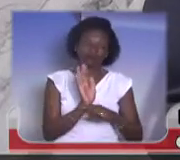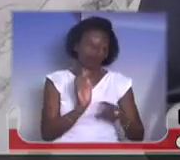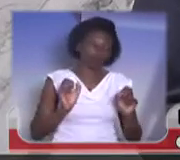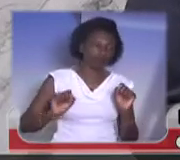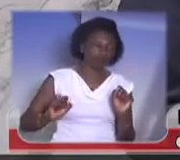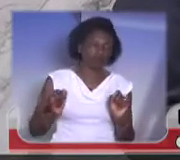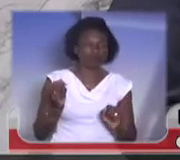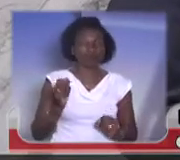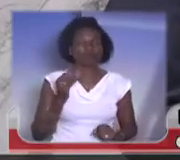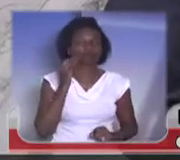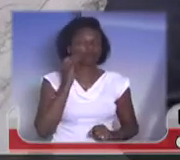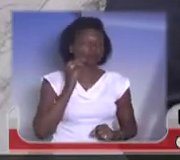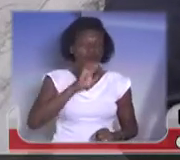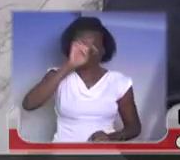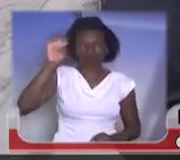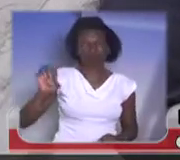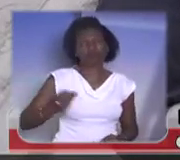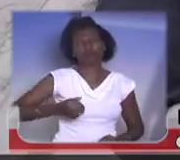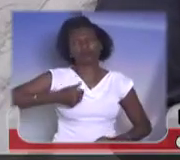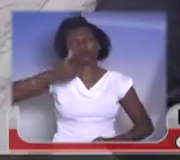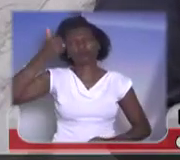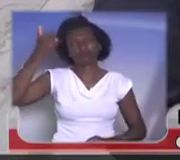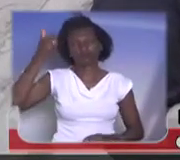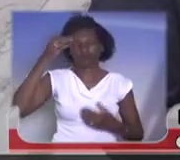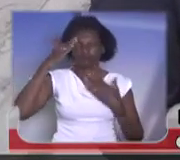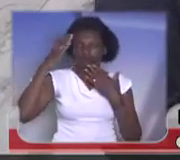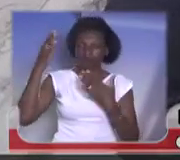para termos um estado muito melhor muito obrigado senhor presidente